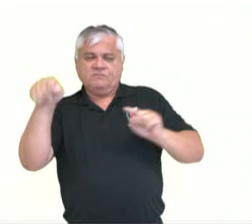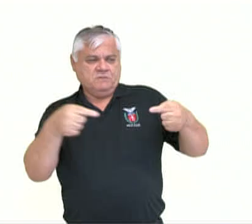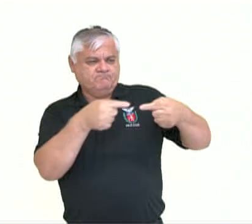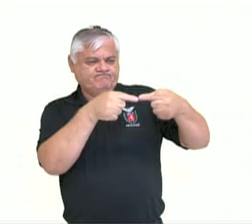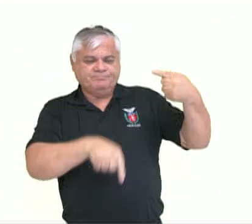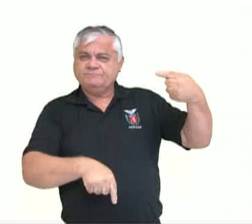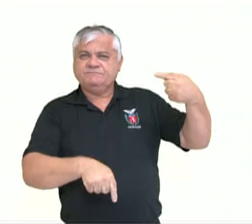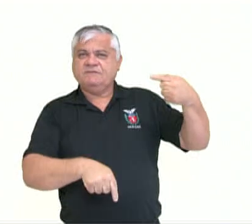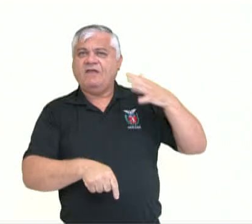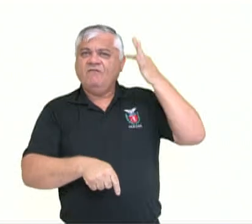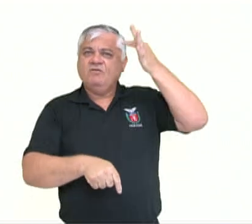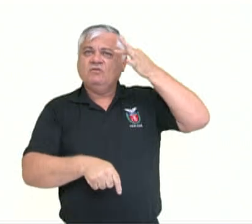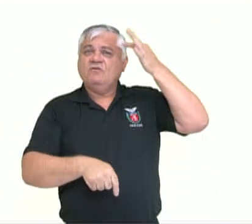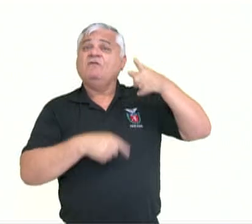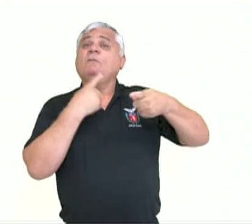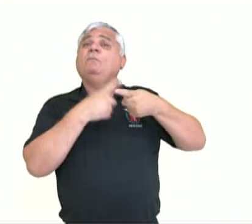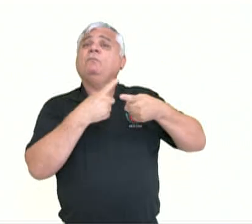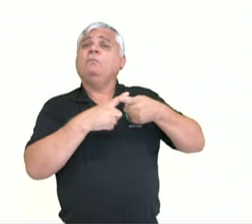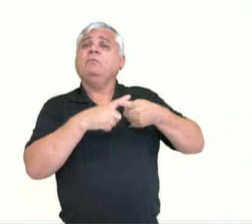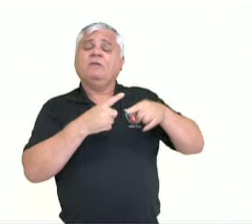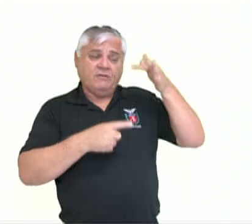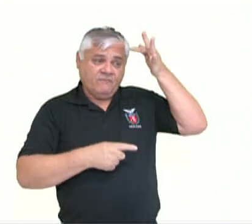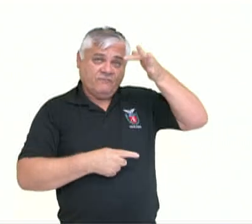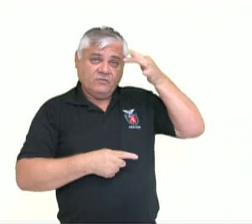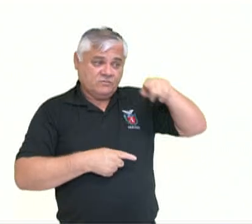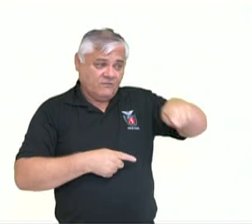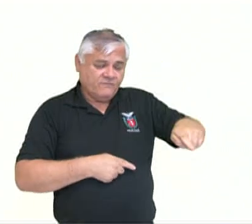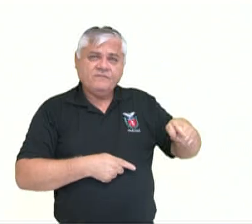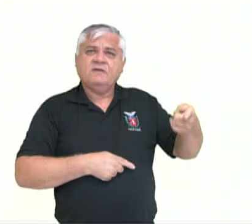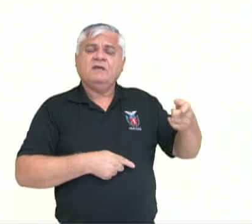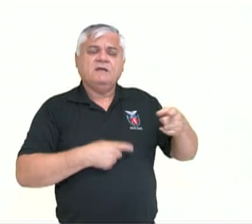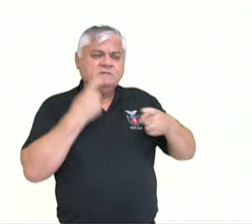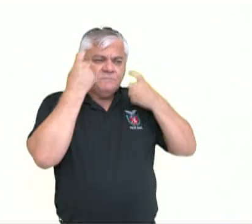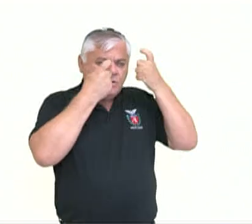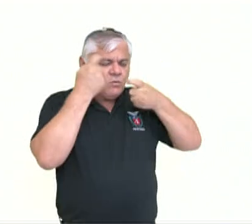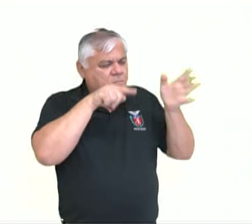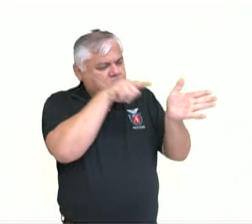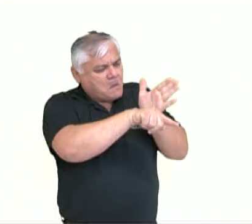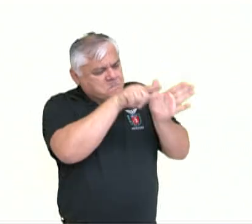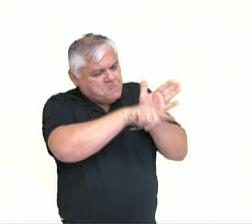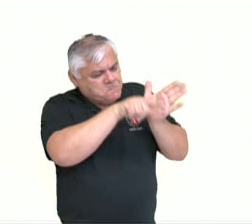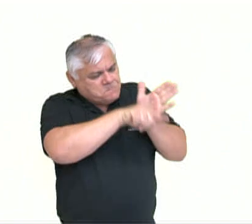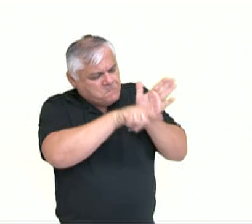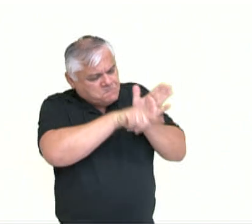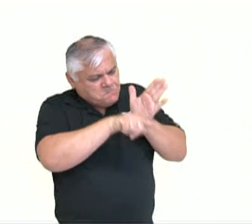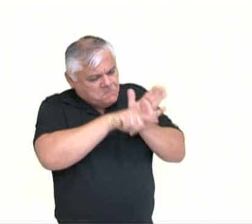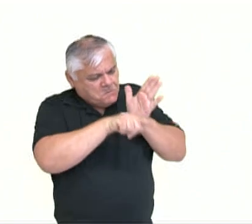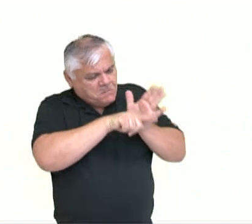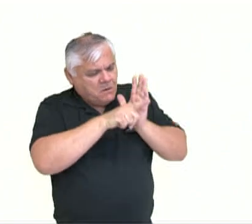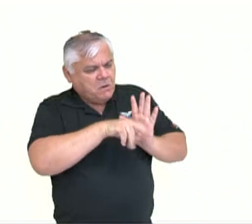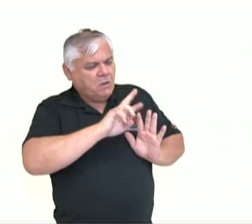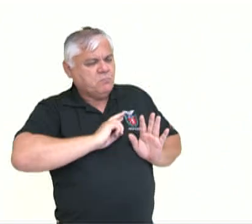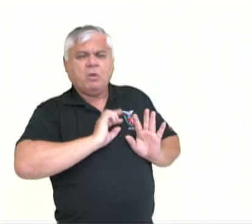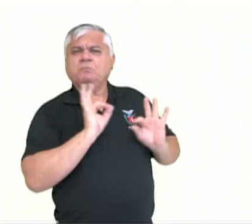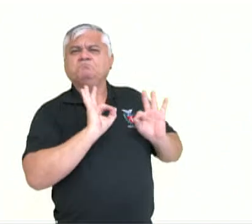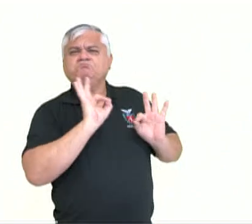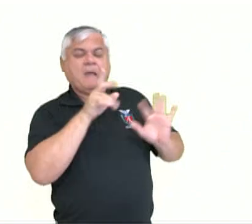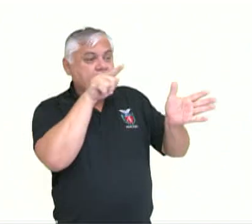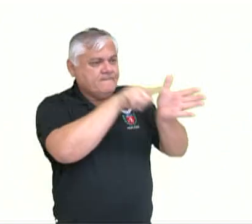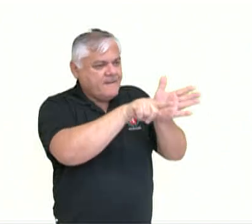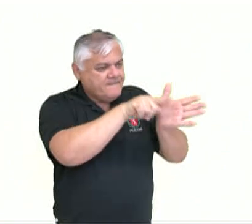Porque a filosofia ela se importa muito mais com as questões do que a busca por respostas. A filosofia